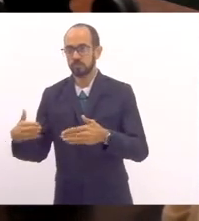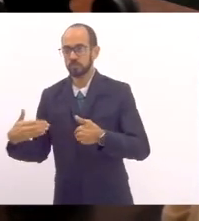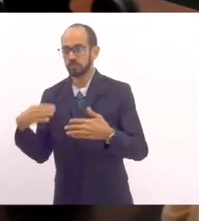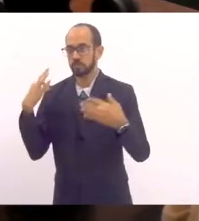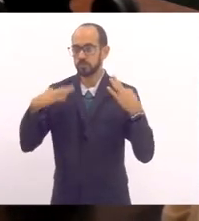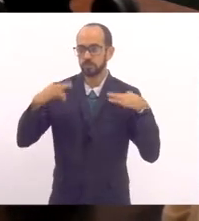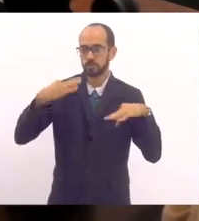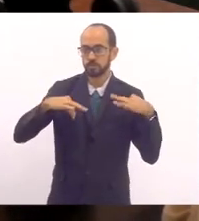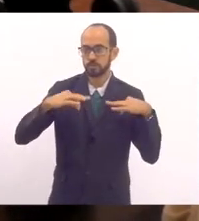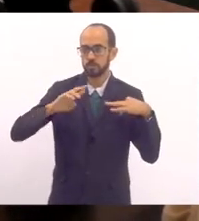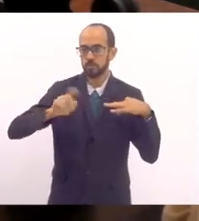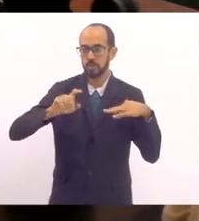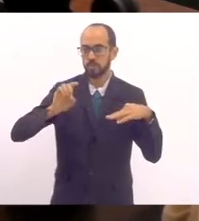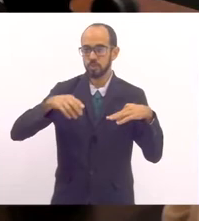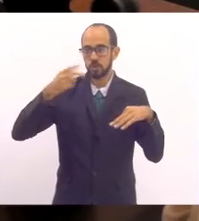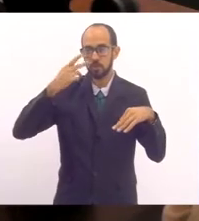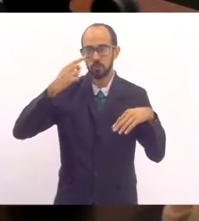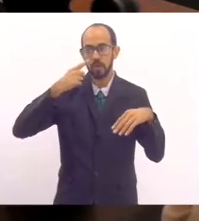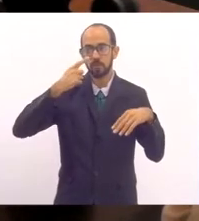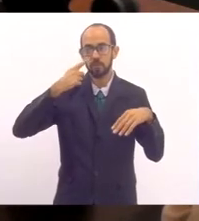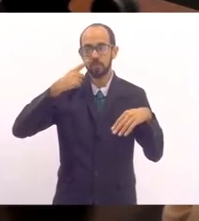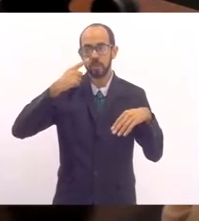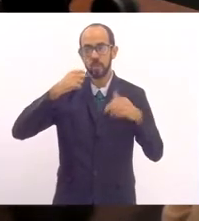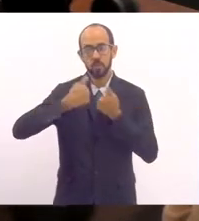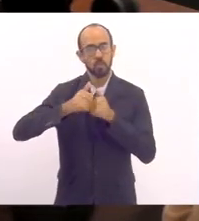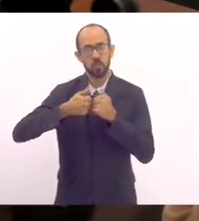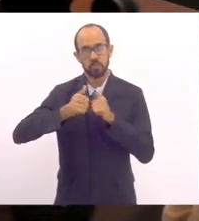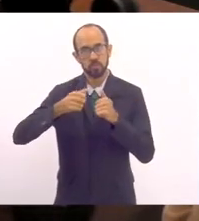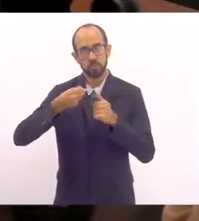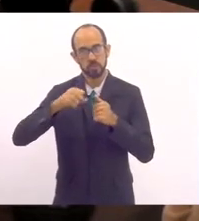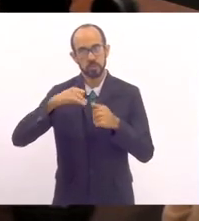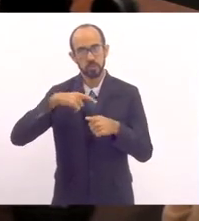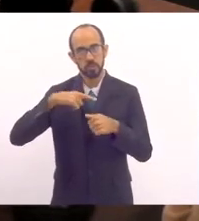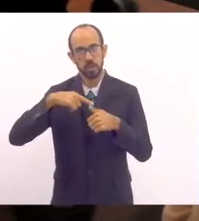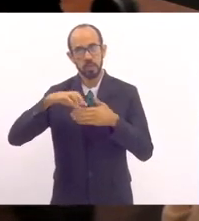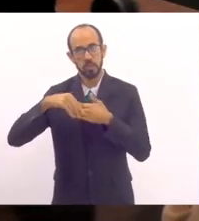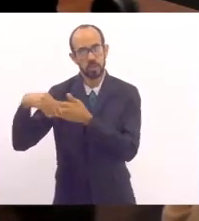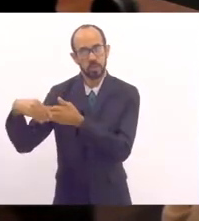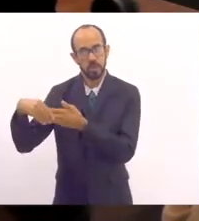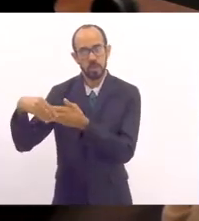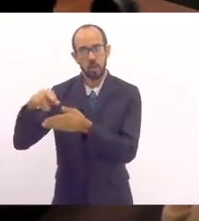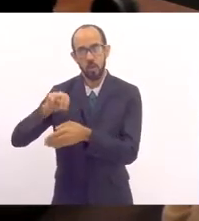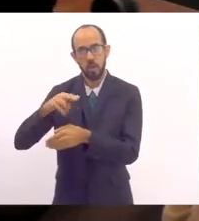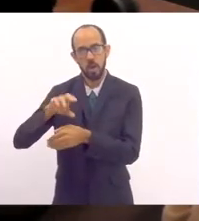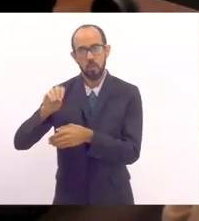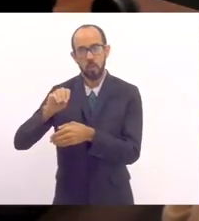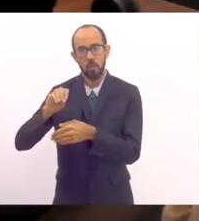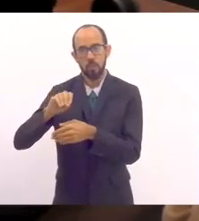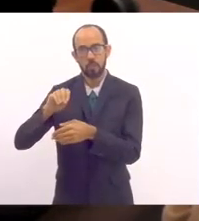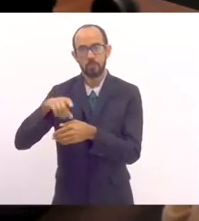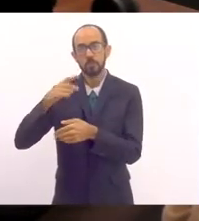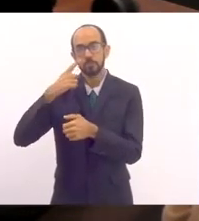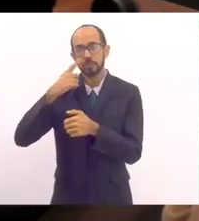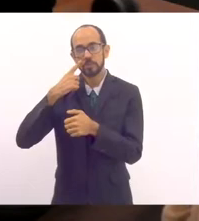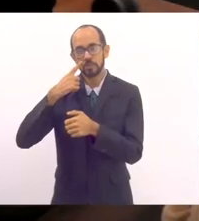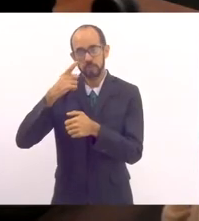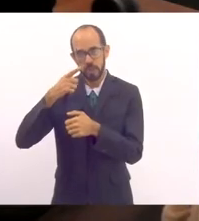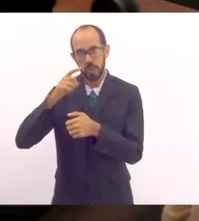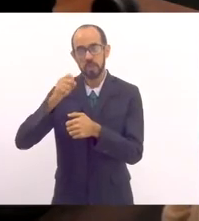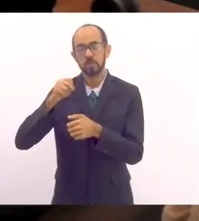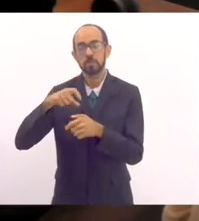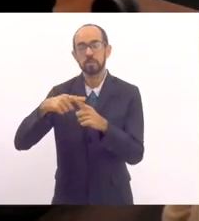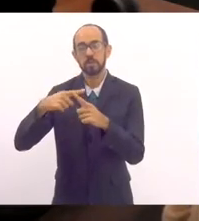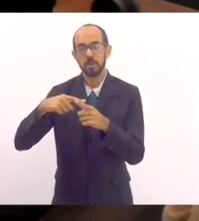só entrar no ônibus para ver se tem guia de turismo ou não. Não, é ver se não só tem o guia de turismo, porque existe uma